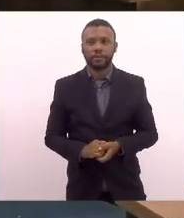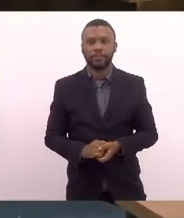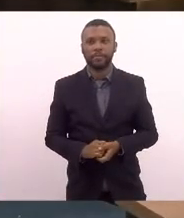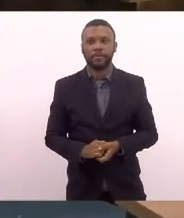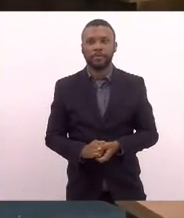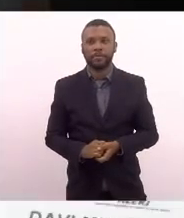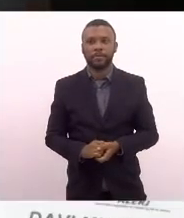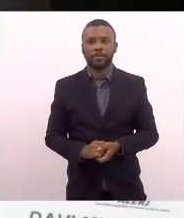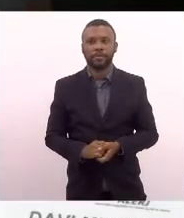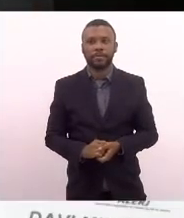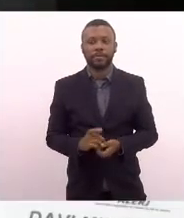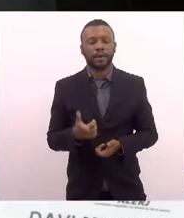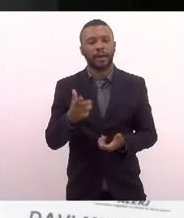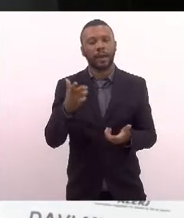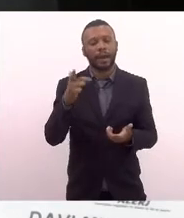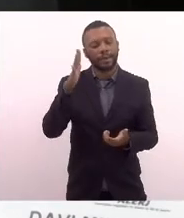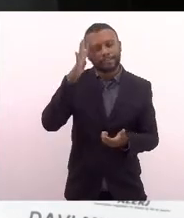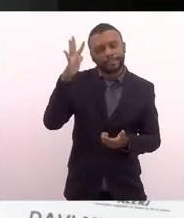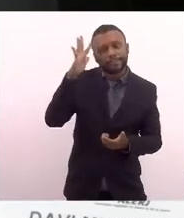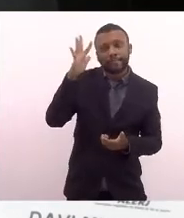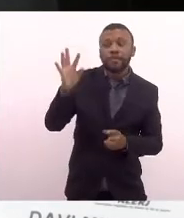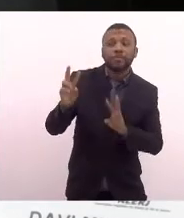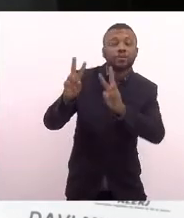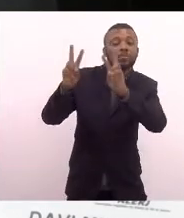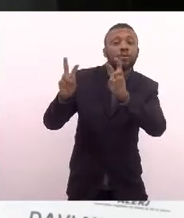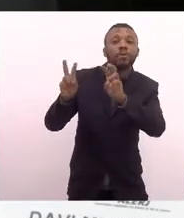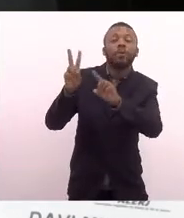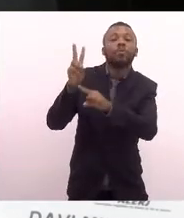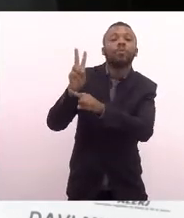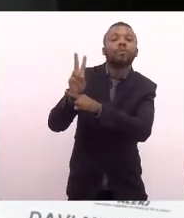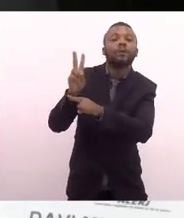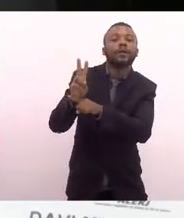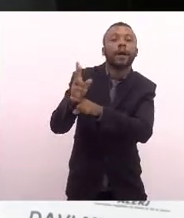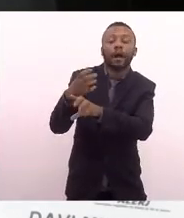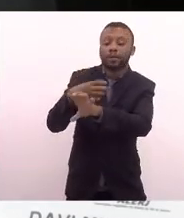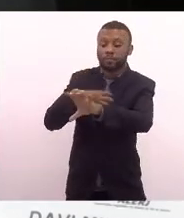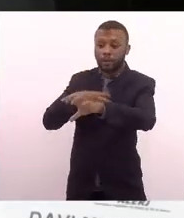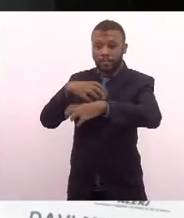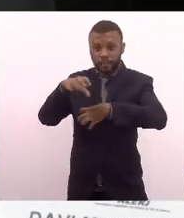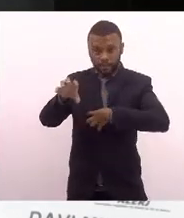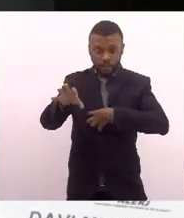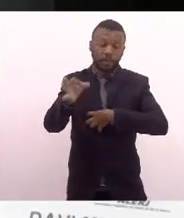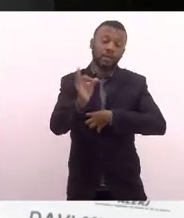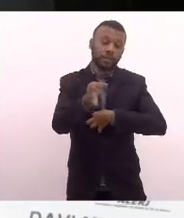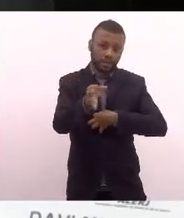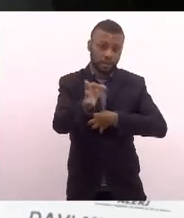que é a dimensão do cuidado, não só como empatia, sim, como